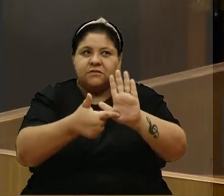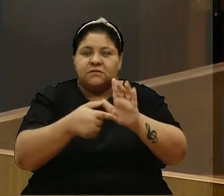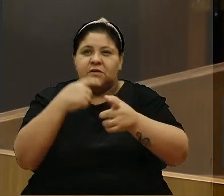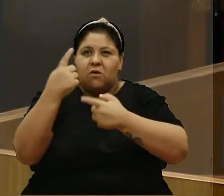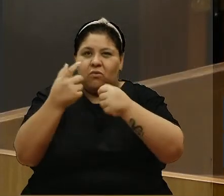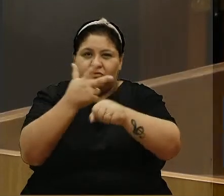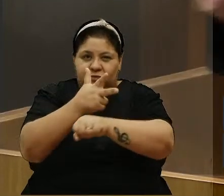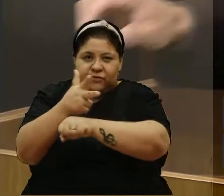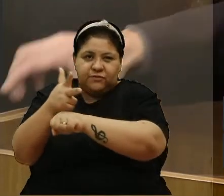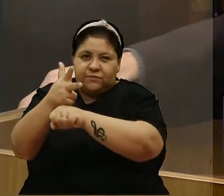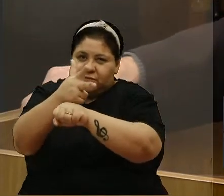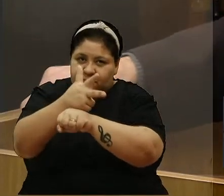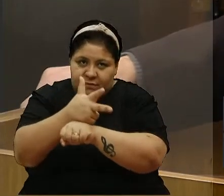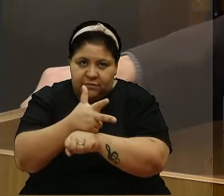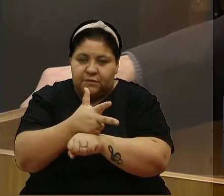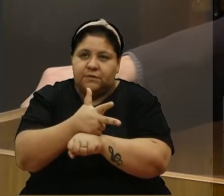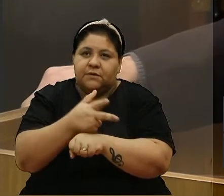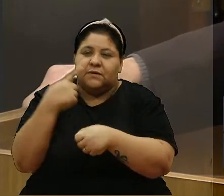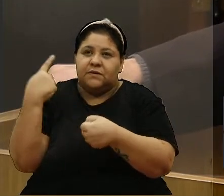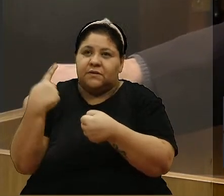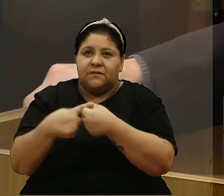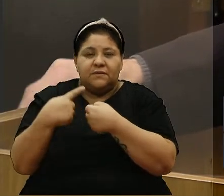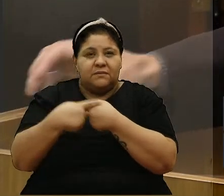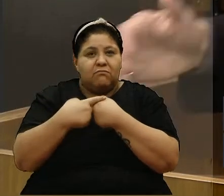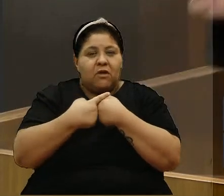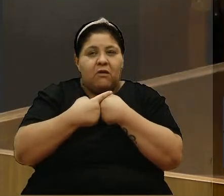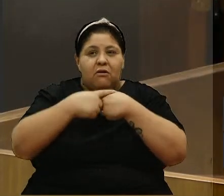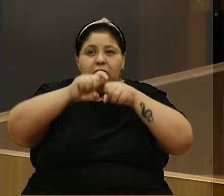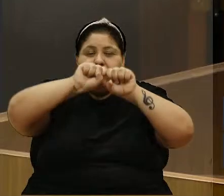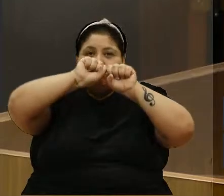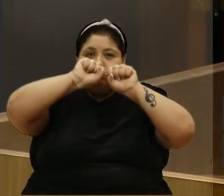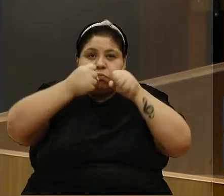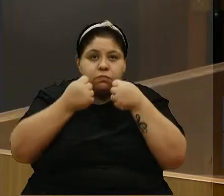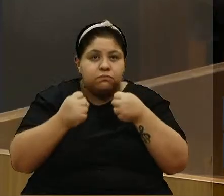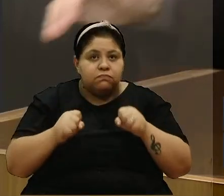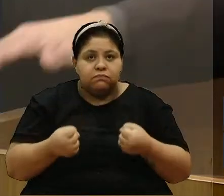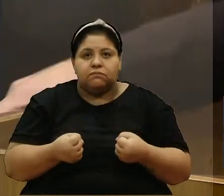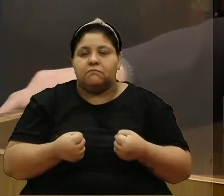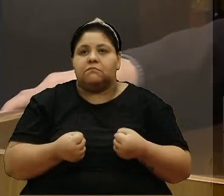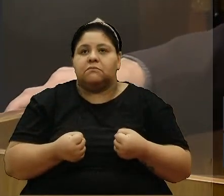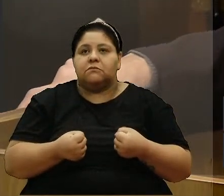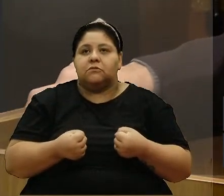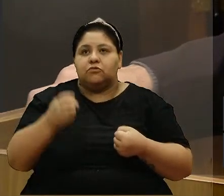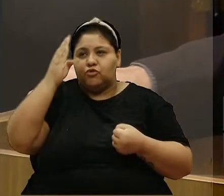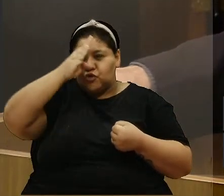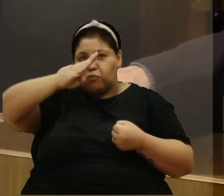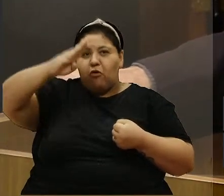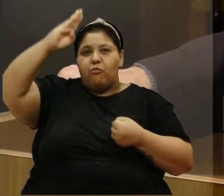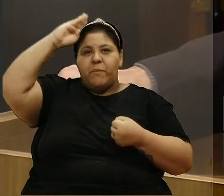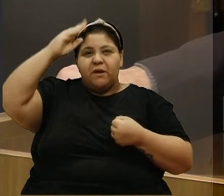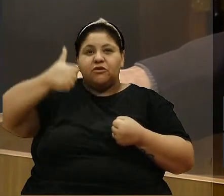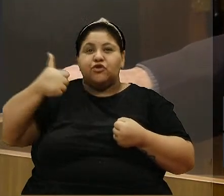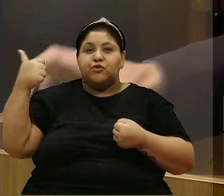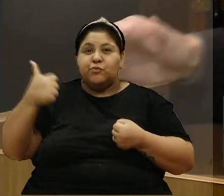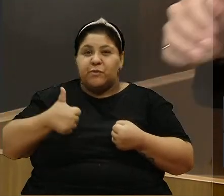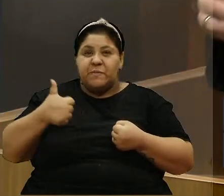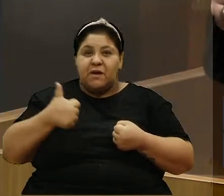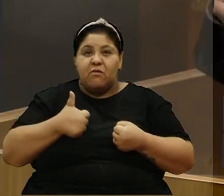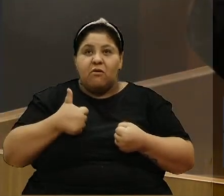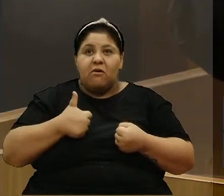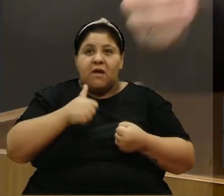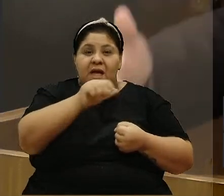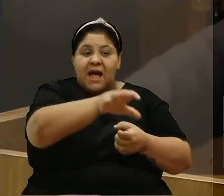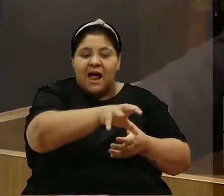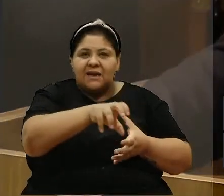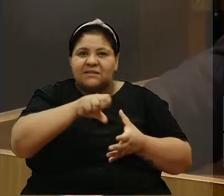vídeos, aonde que cidades extremamente destruídas, aonde que eles foram os primeiros a fazer os resgates, que os primeiros